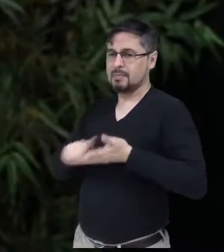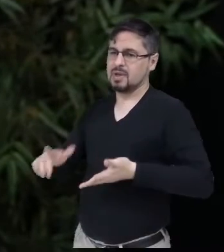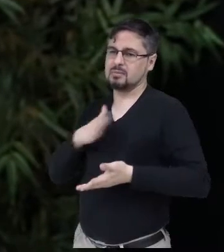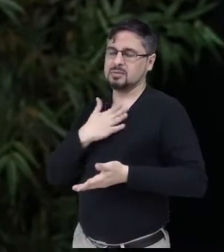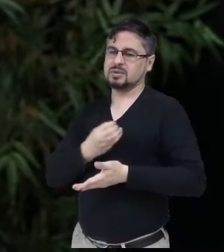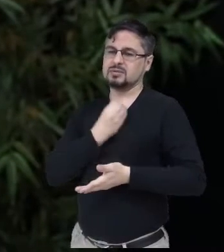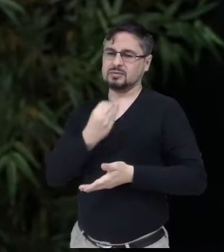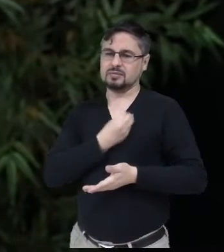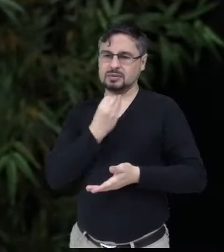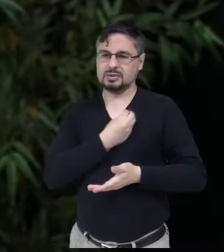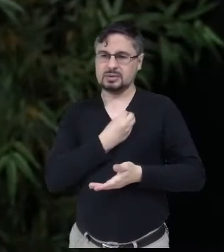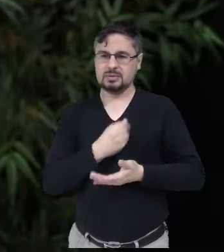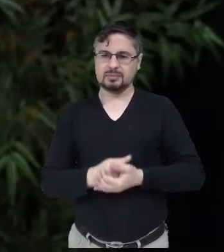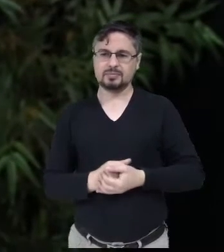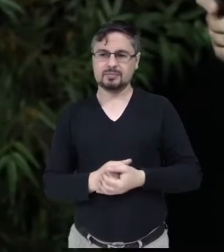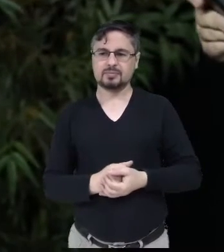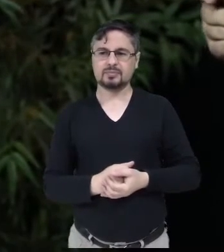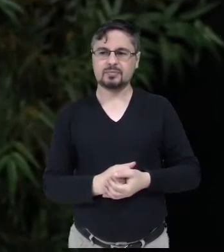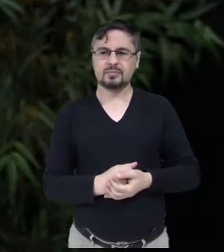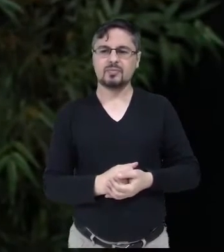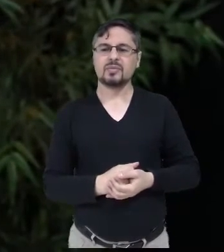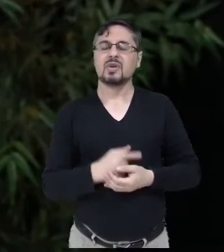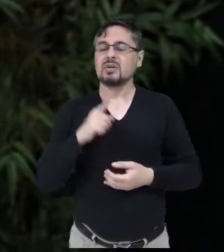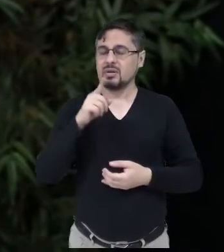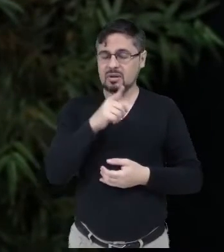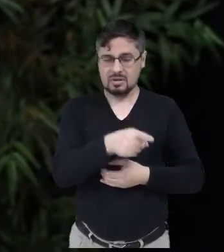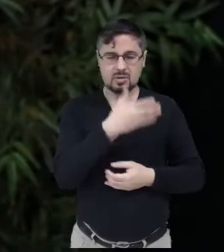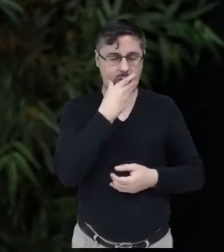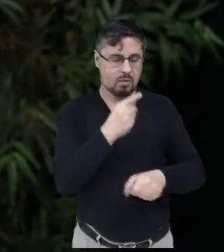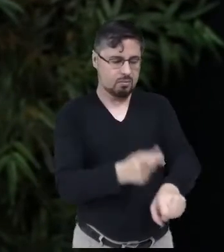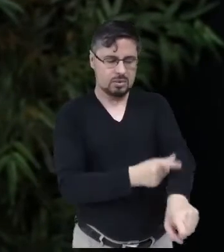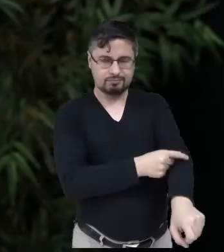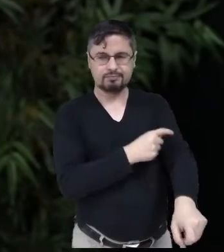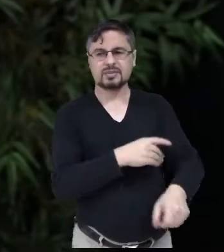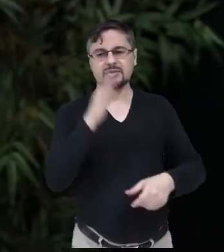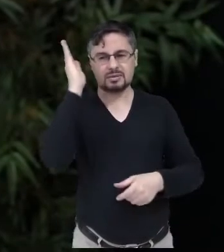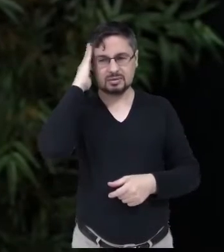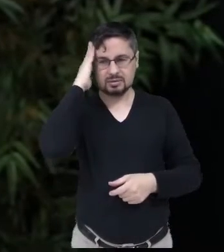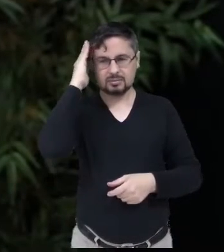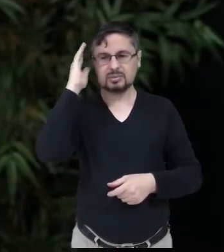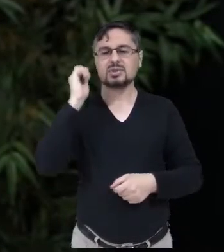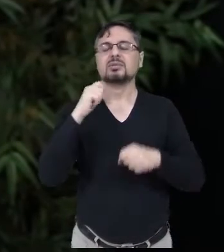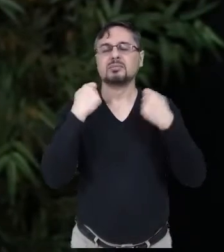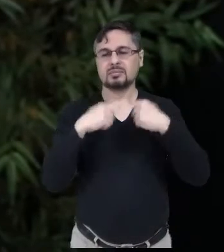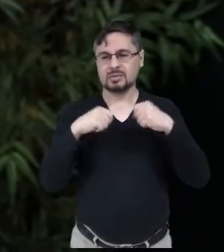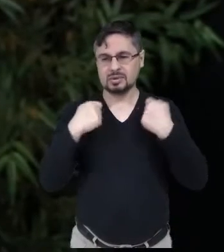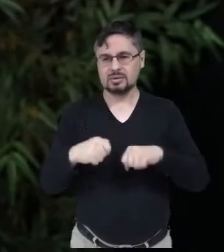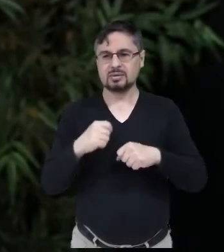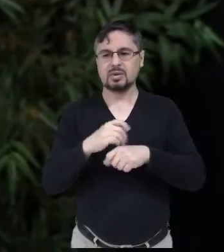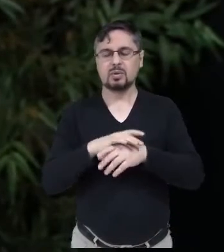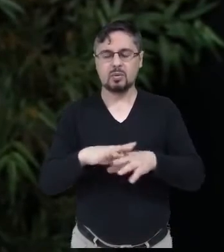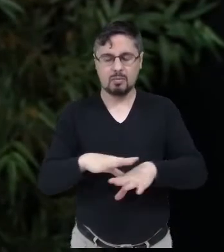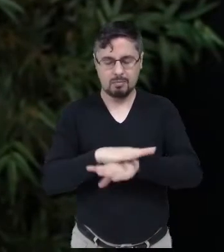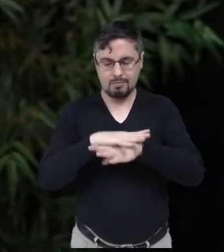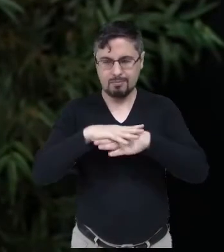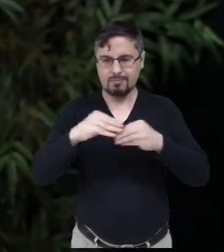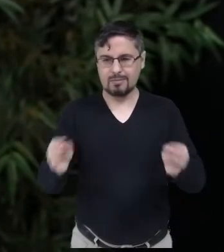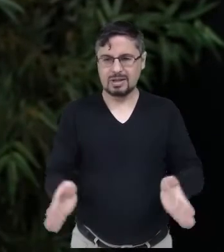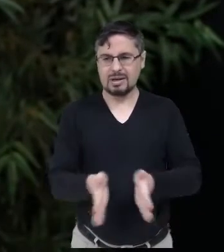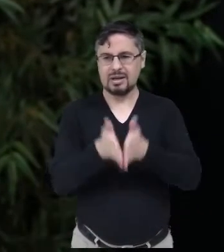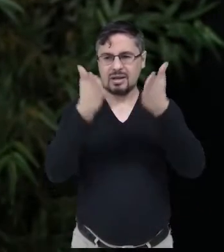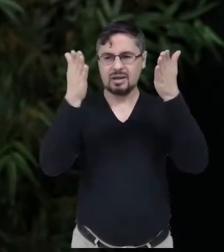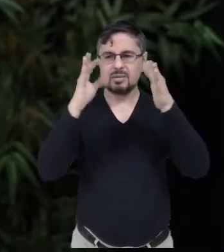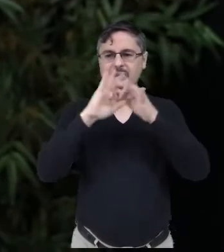para purificar a nossa vida. Esse leproso sabe que precisa literalmente de um milagre para livrá-lo da